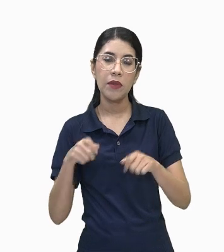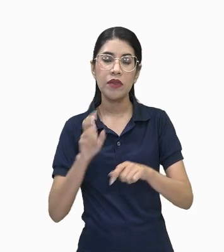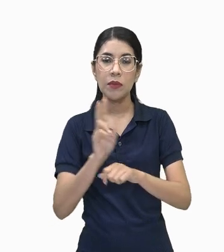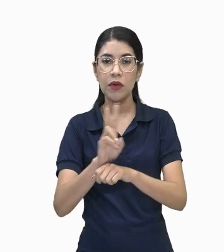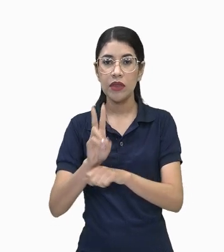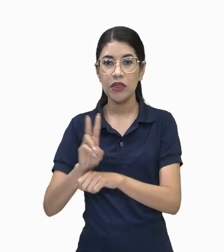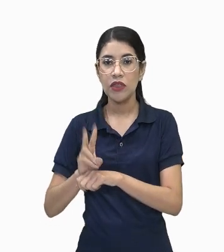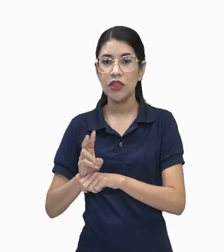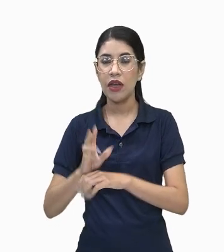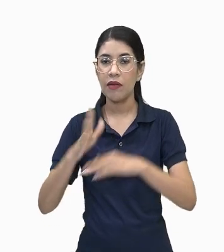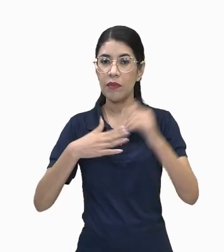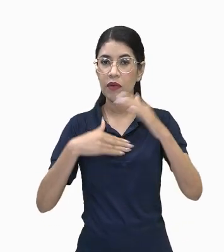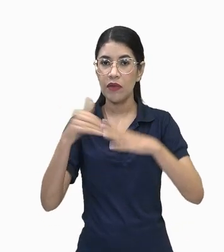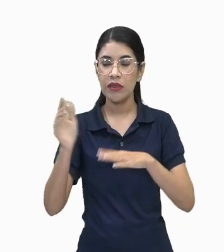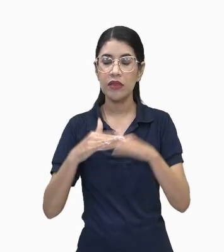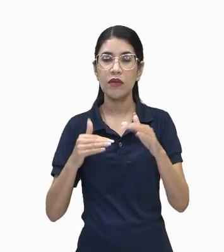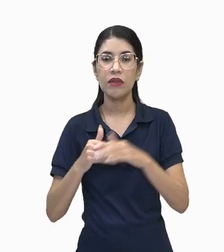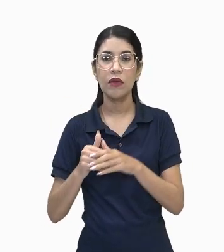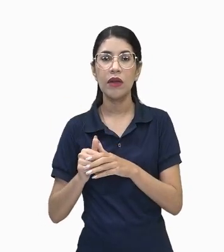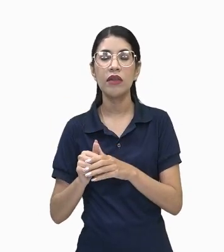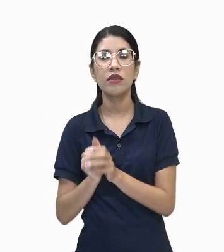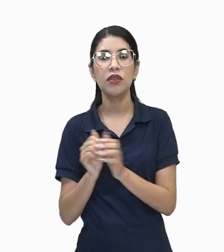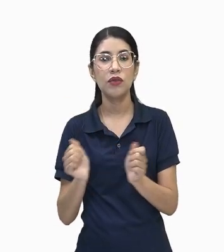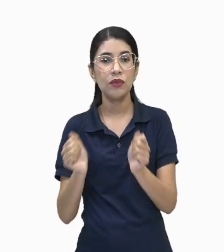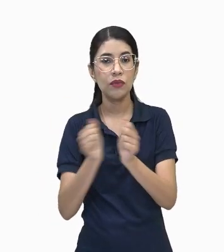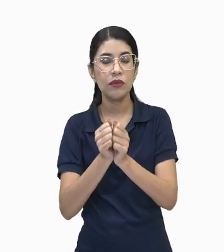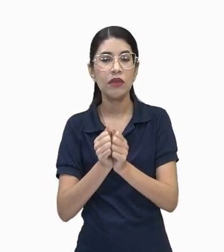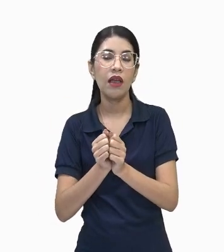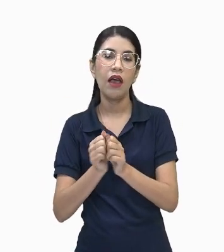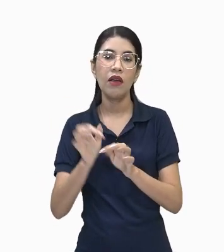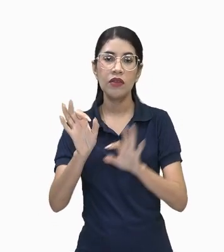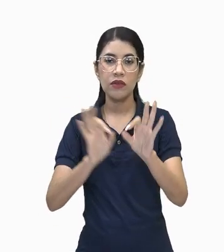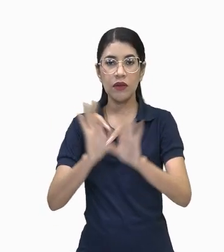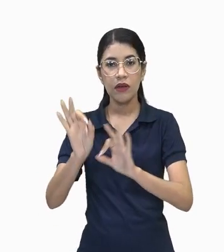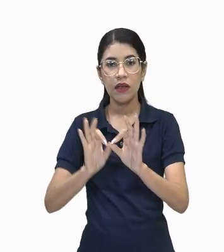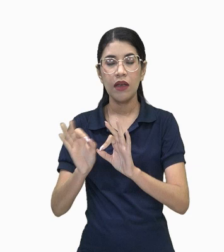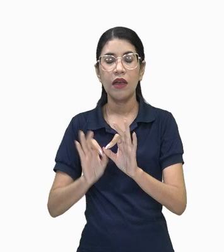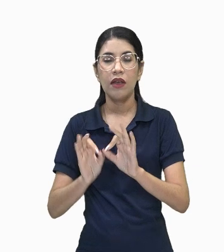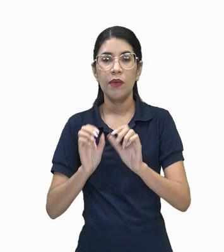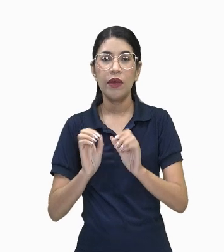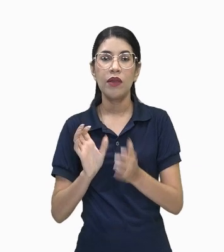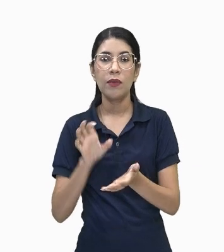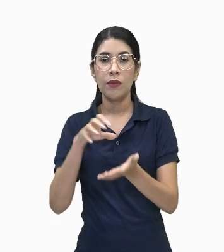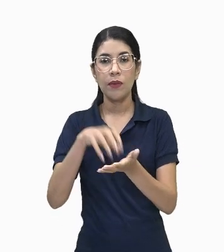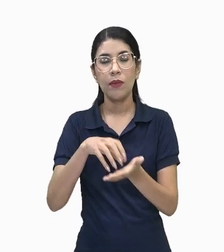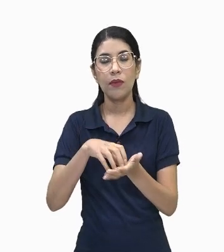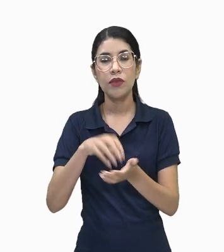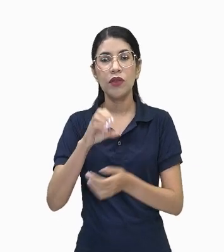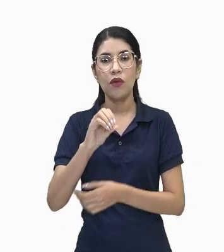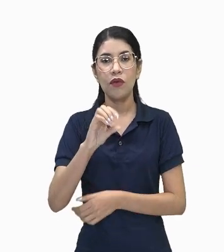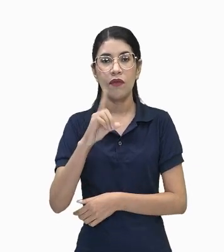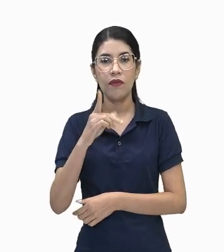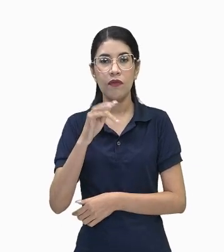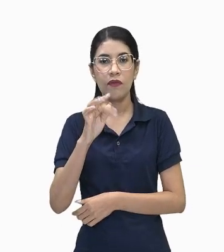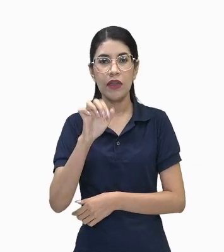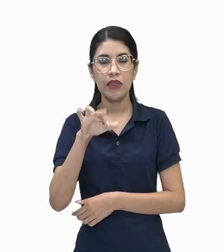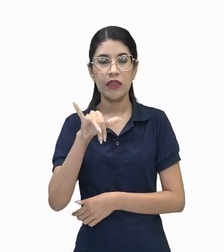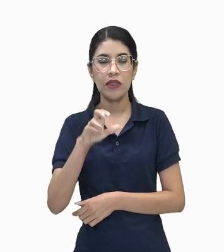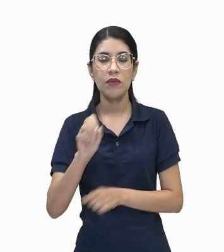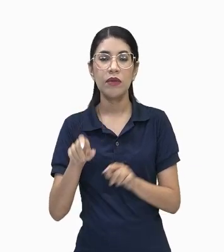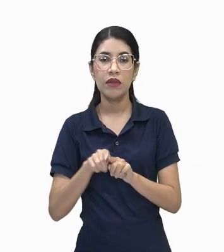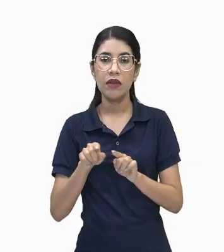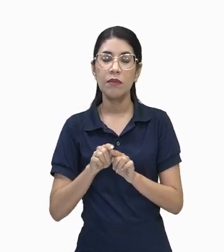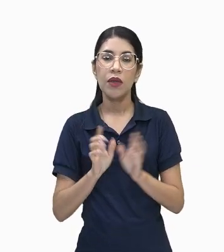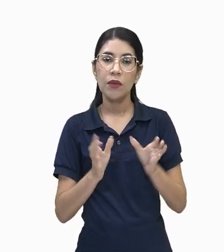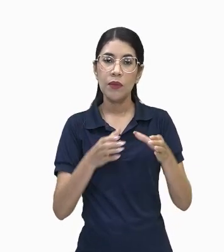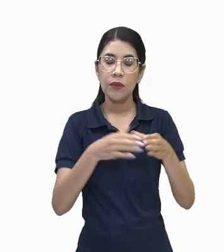ofício, acabaram então reunindo e organizando-se assim nas chamadas corporações de ofício. E os comerciantes também